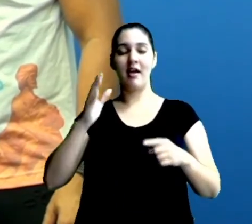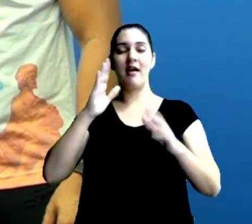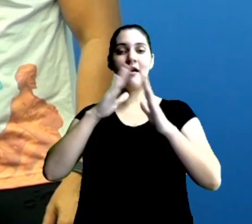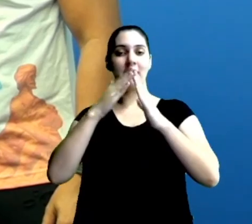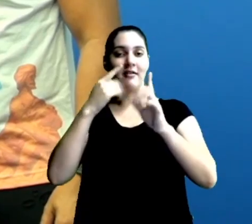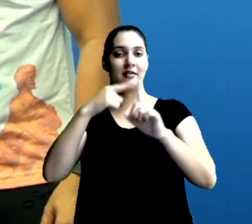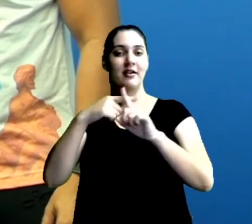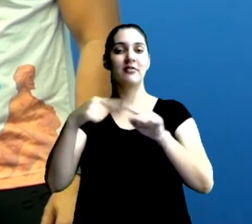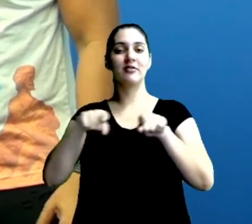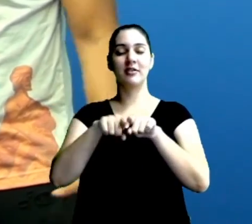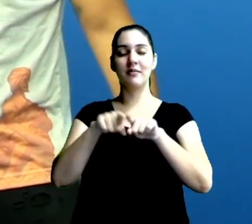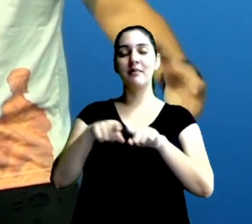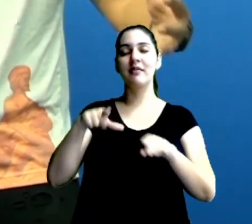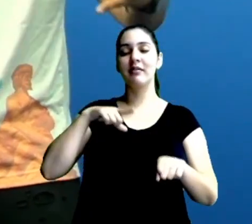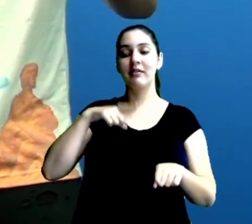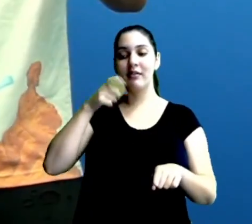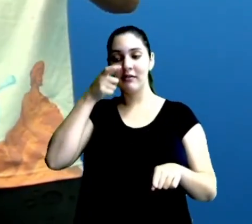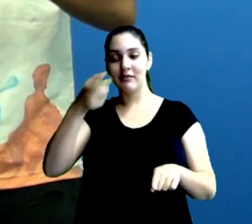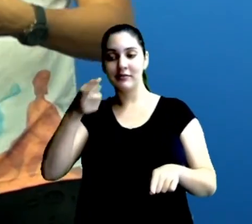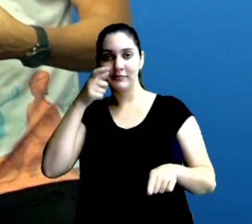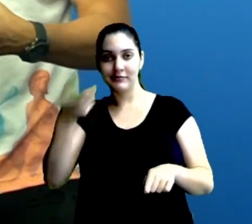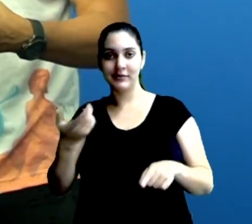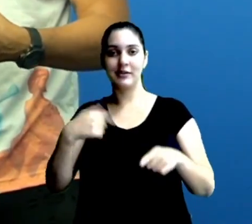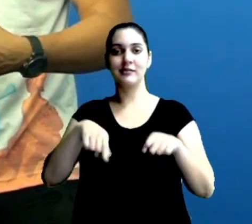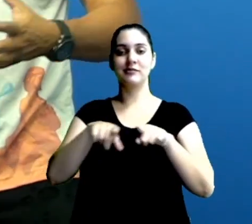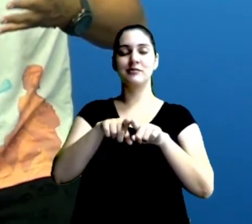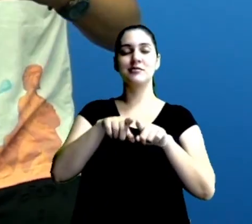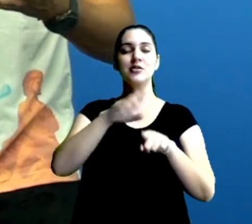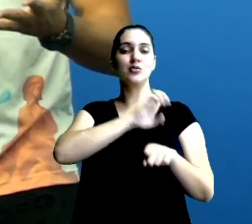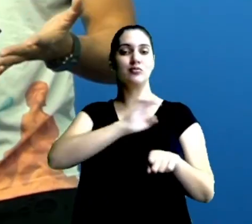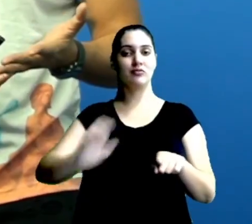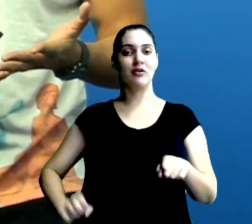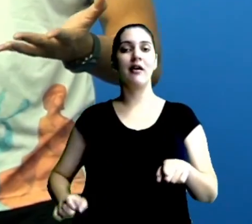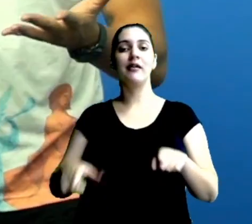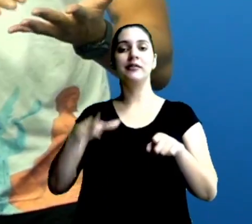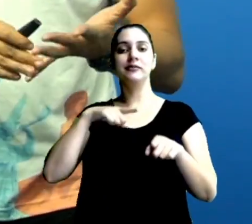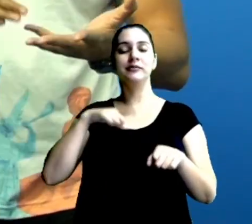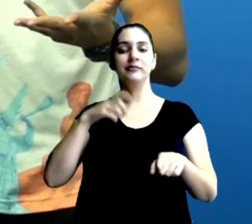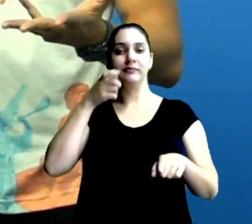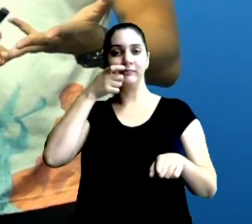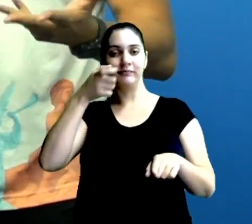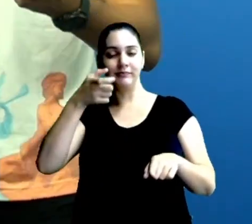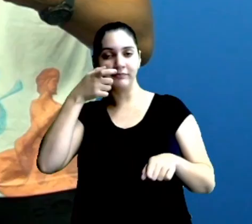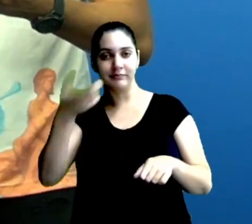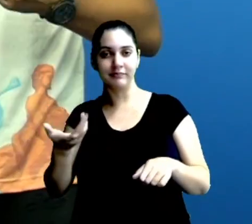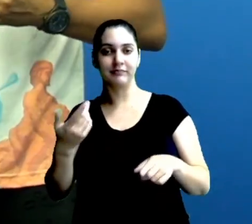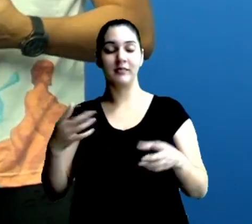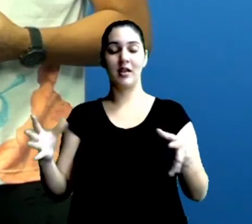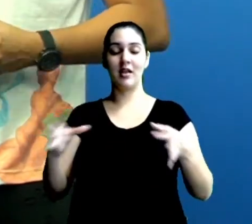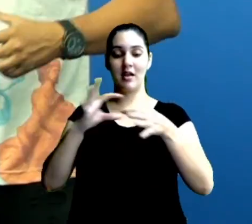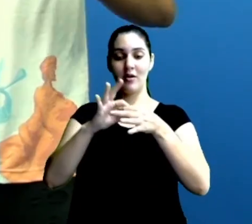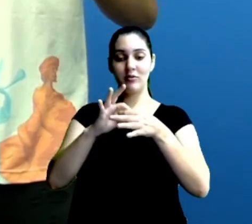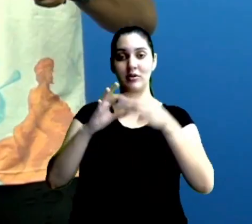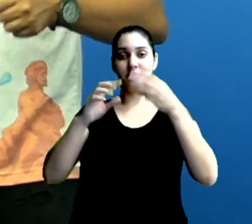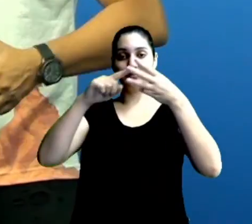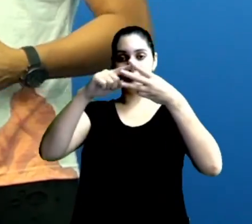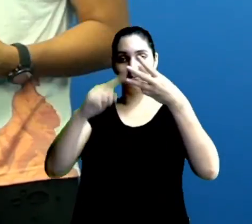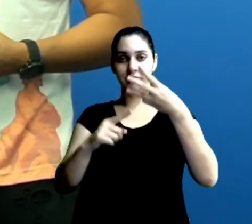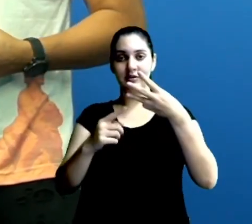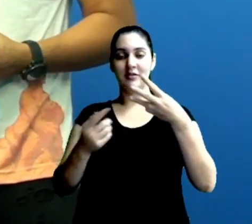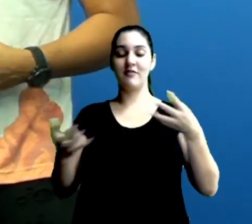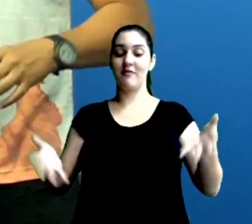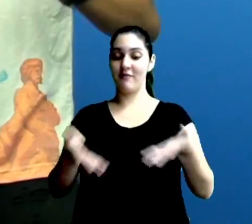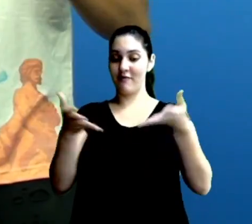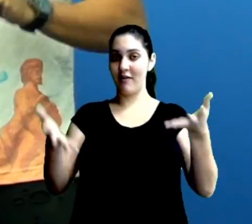a burguesia tinha interesse. A união desses três fatores, da aliança entre o Estado, a burguesia e a igreja, favoreceu